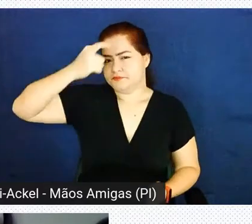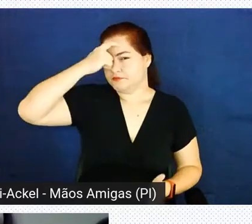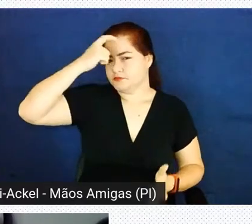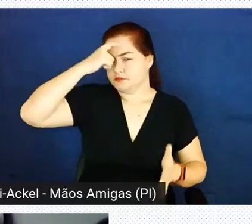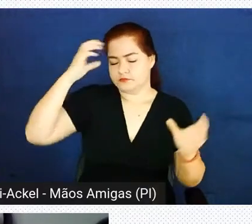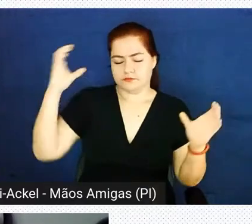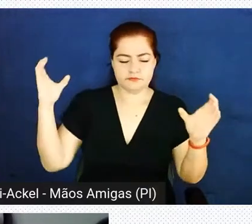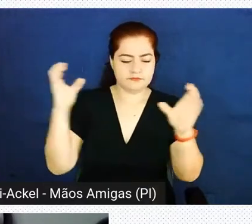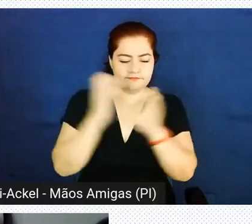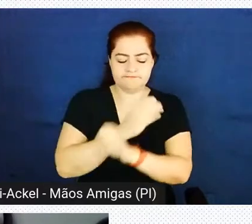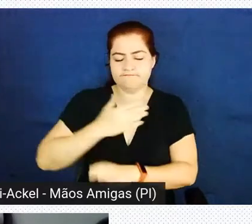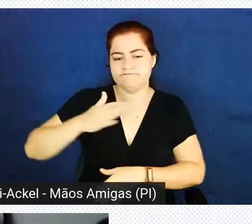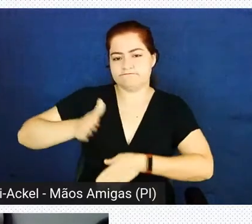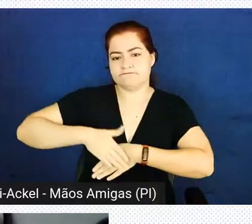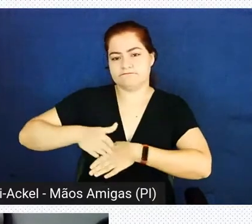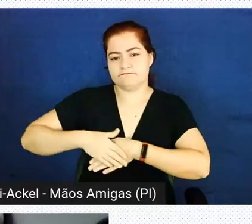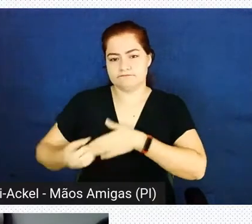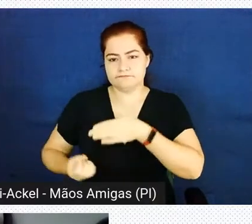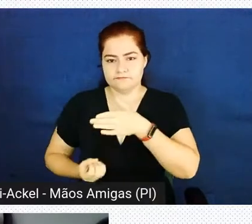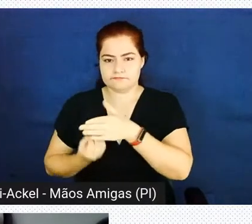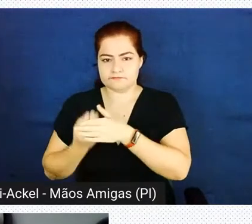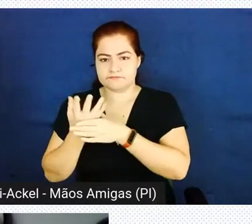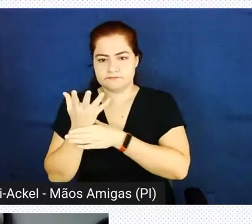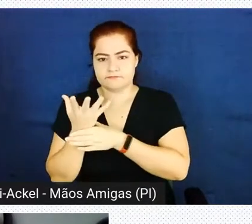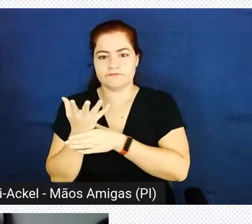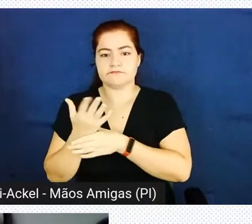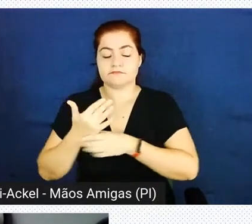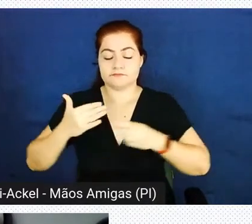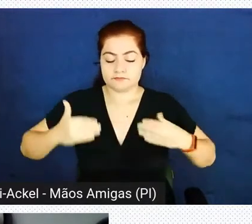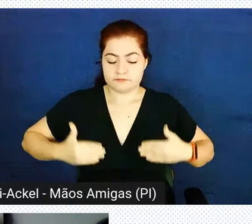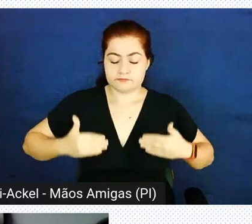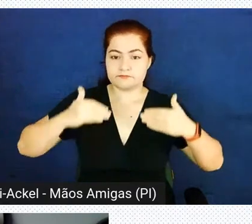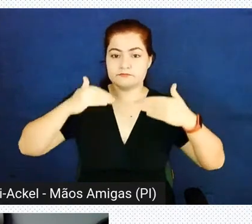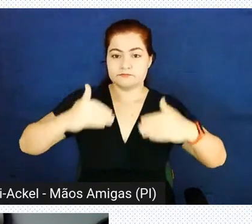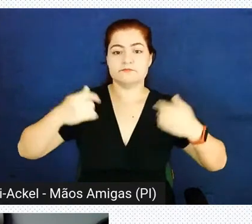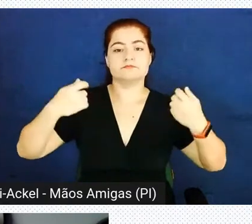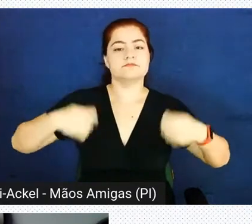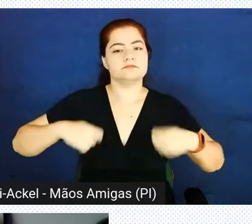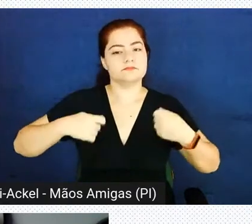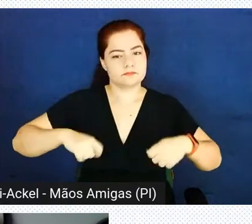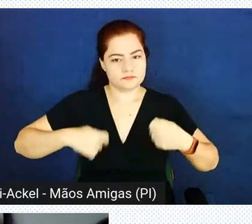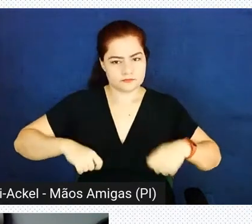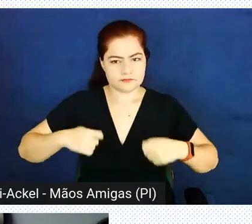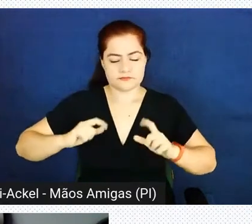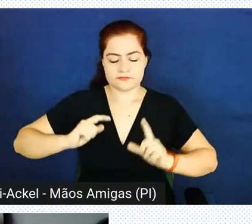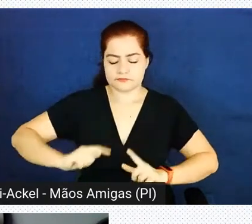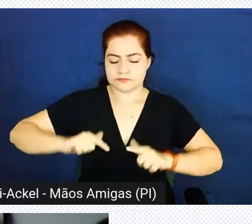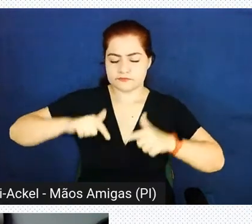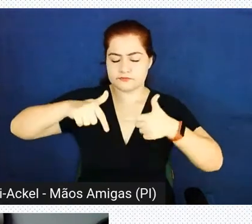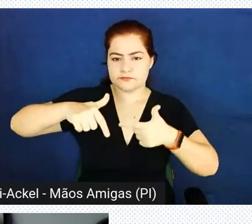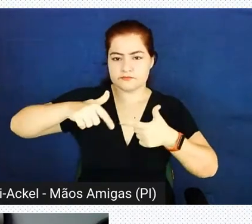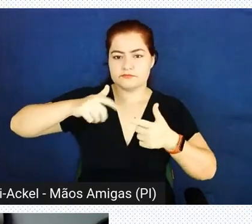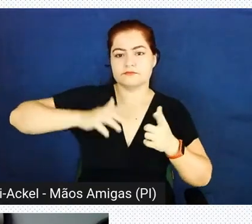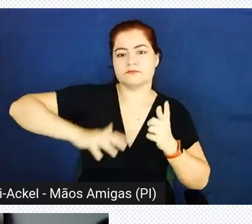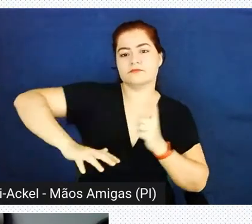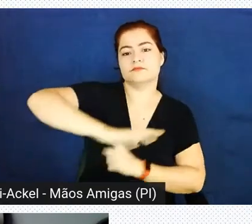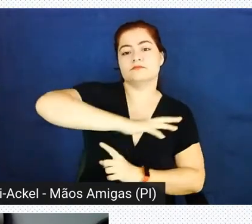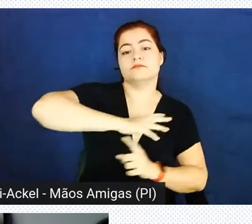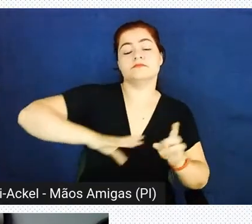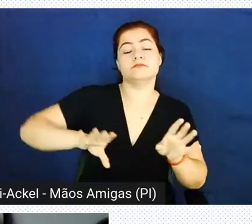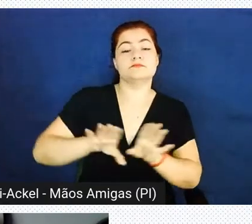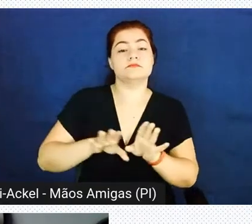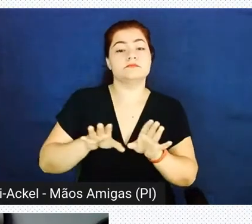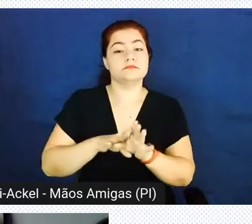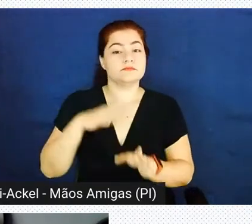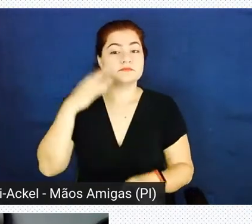sua origem, do ministério que deveria exercer entre as criaturas e a